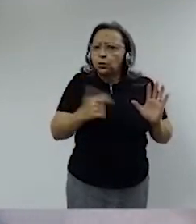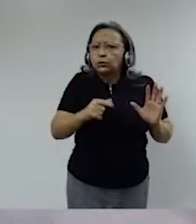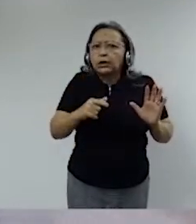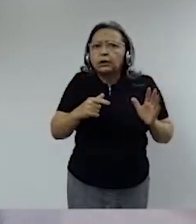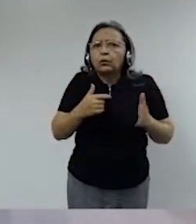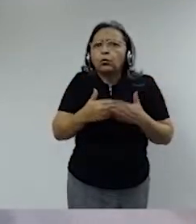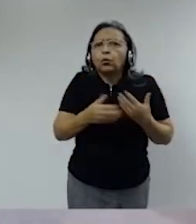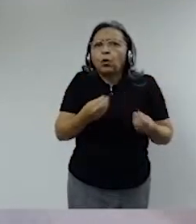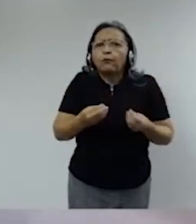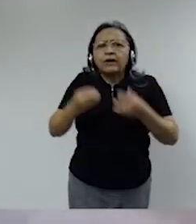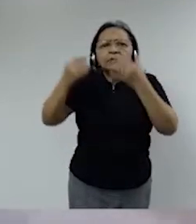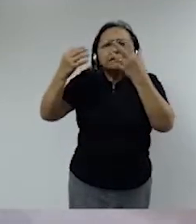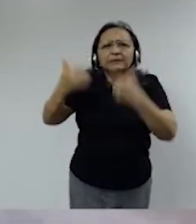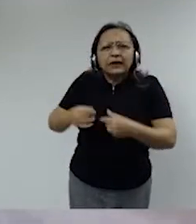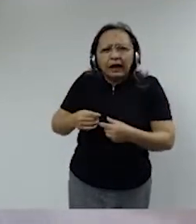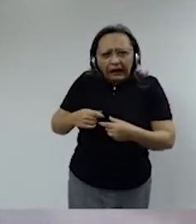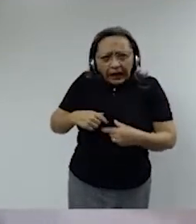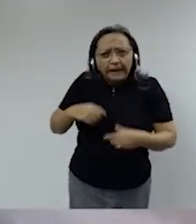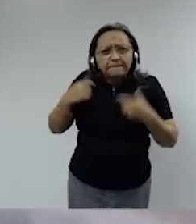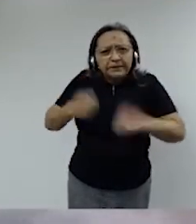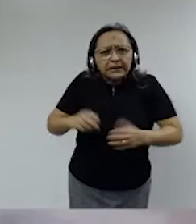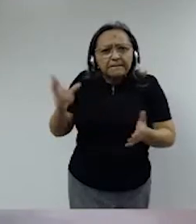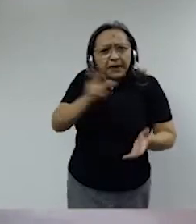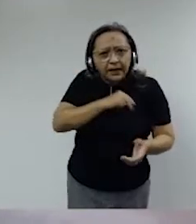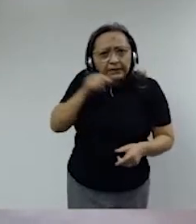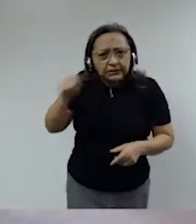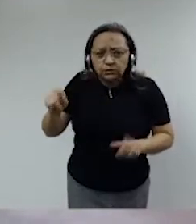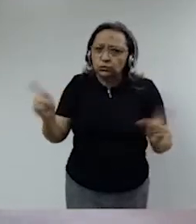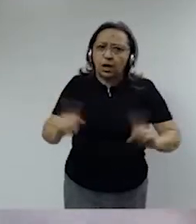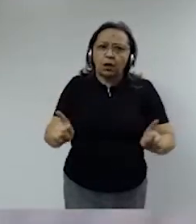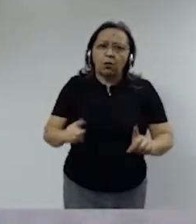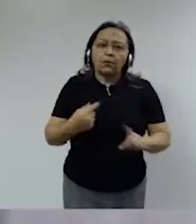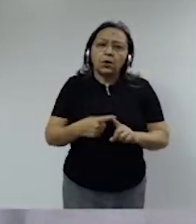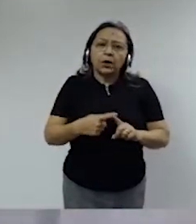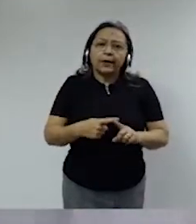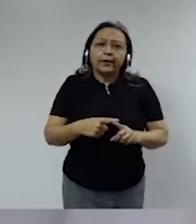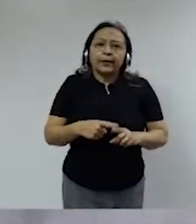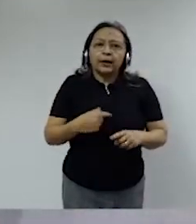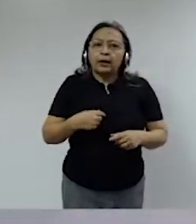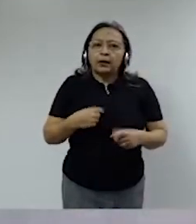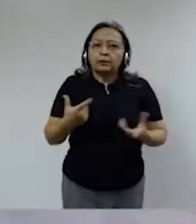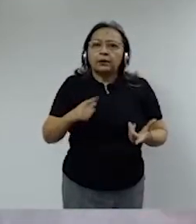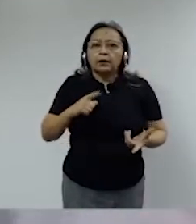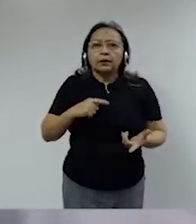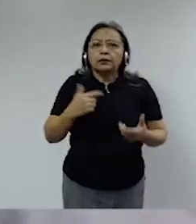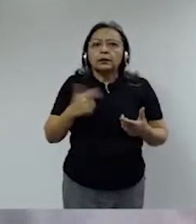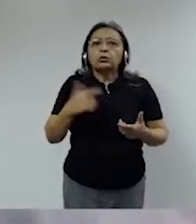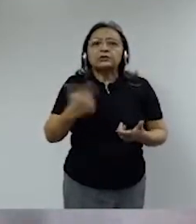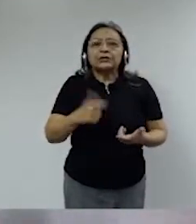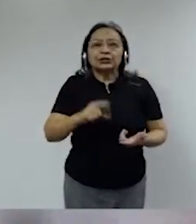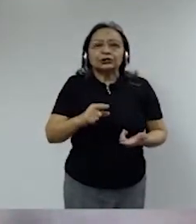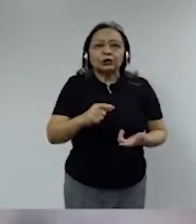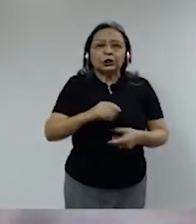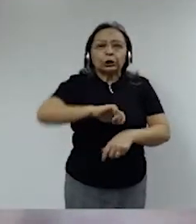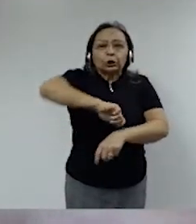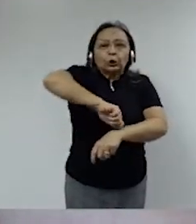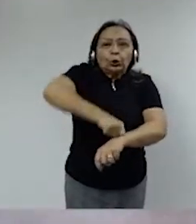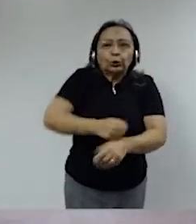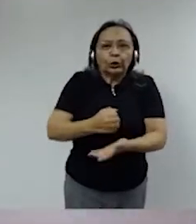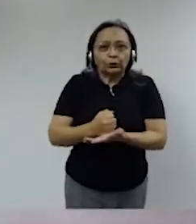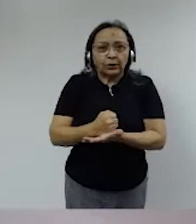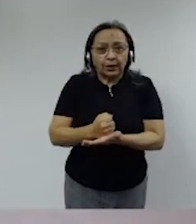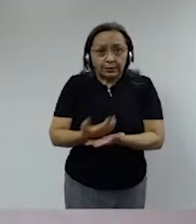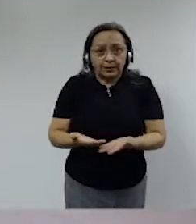embora haja autores, né, na seara do direito penal, etc., que sustentam uma espécie de tortura controlada pelo Estado, em hard case, ou quando